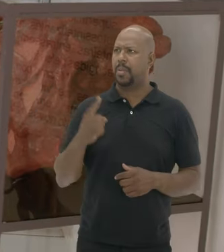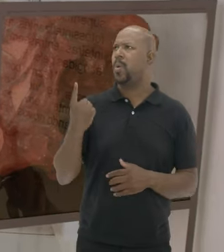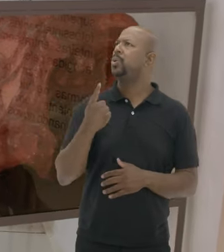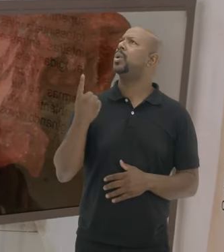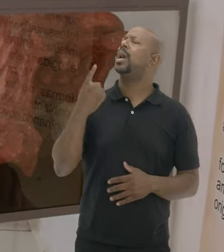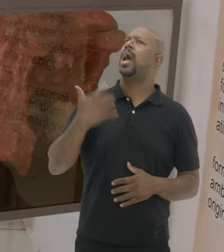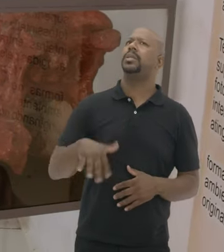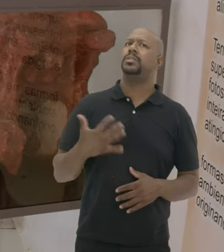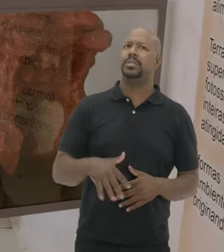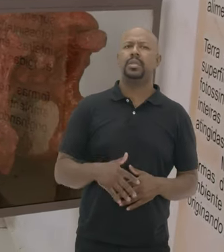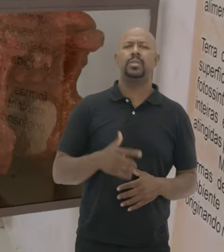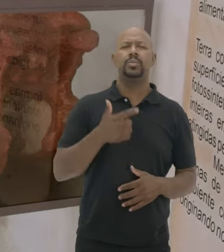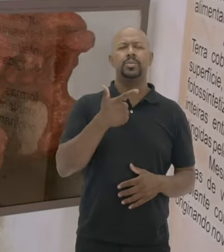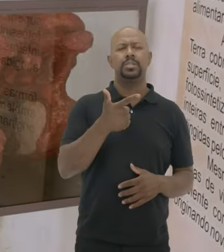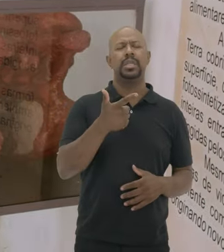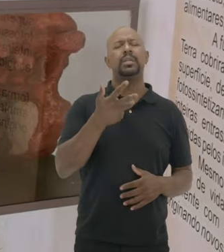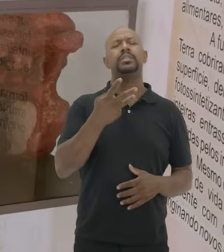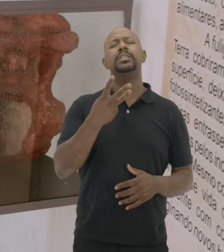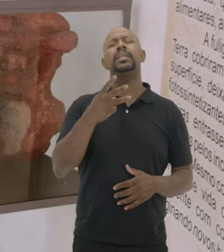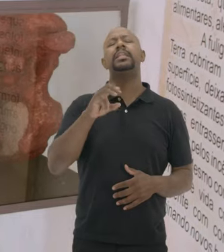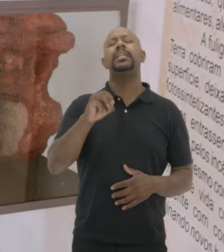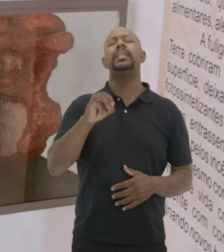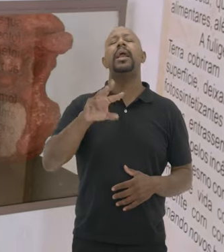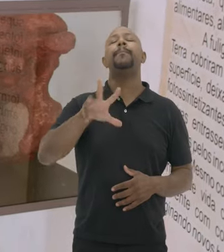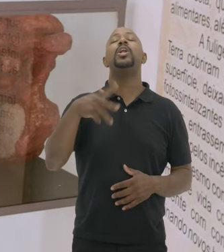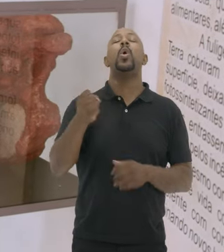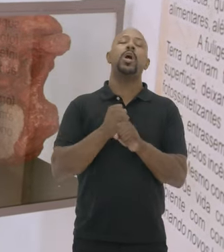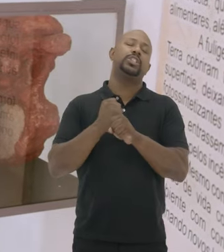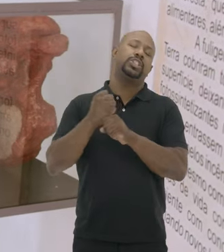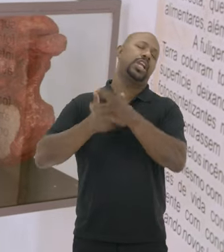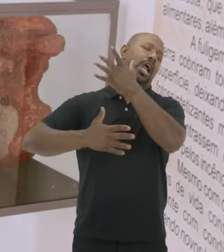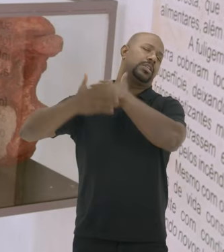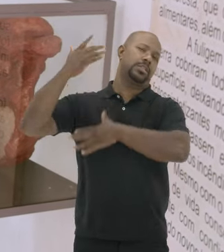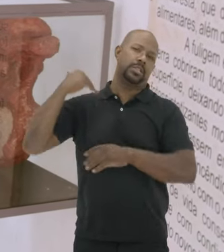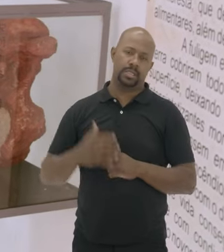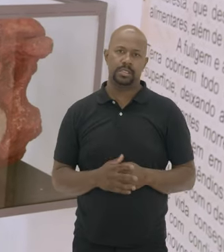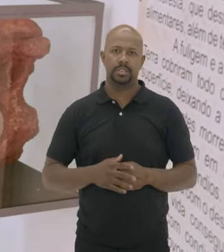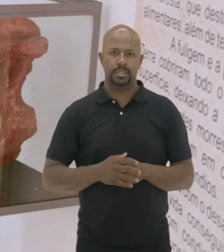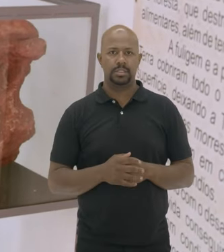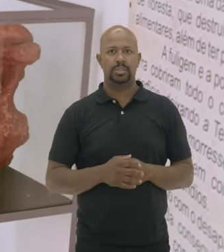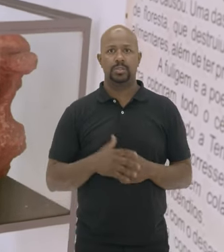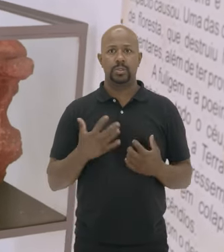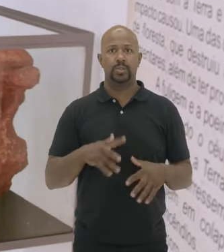isso é muito grande 230 milhões de anos fósseis dentro de caixas de vidro